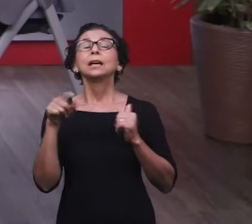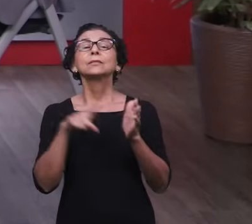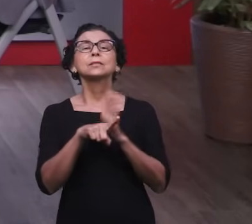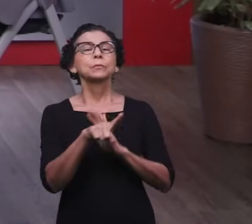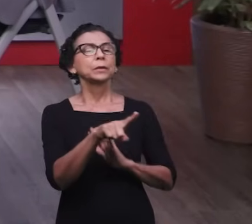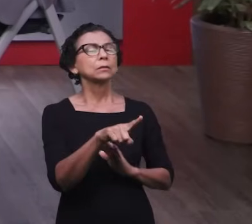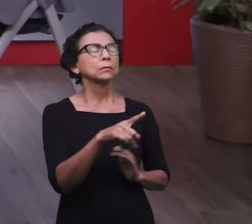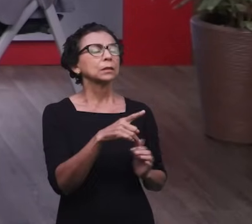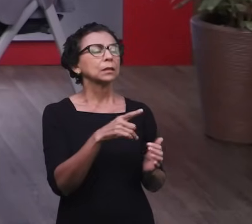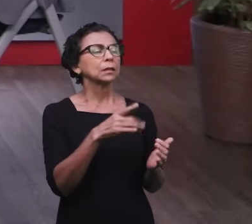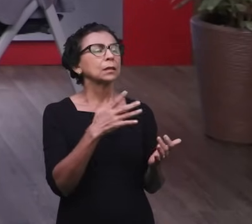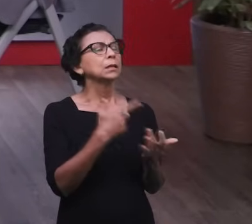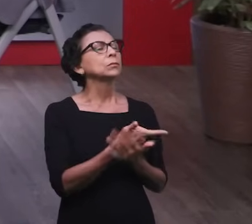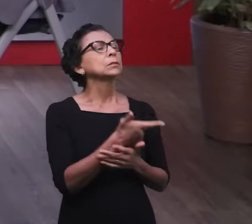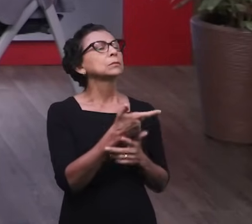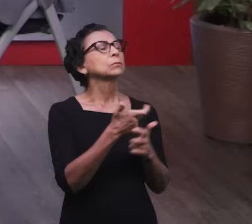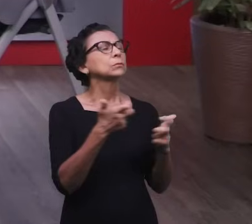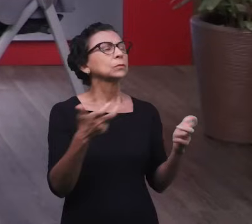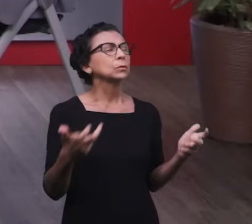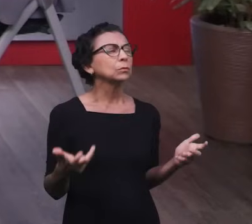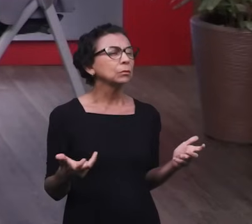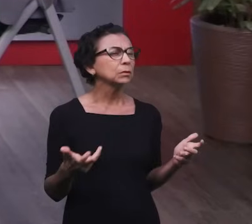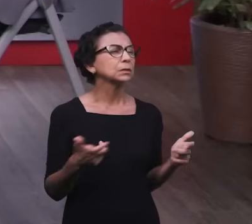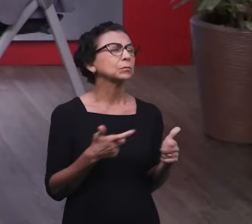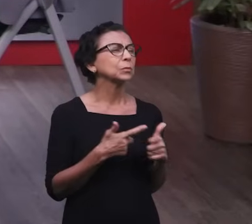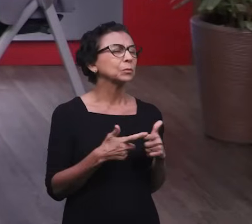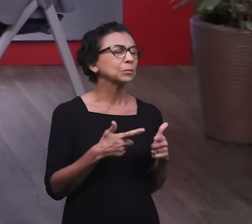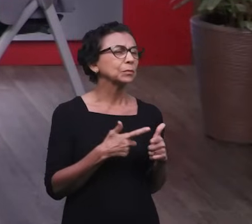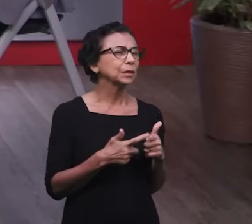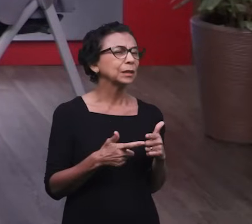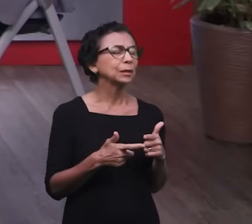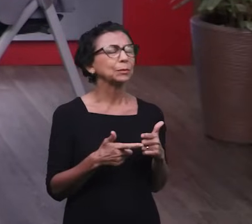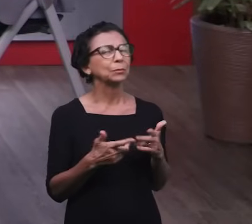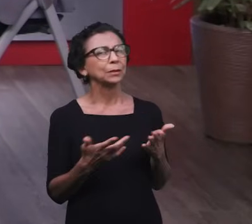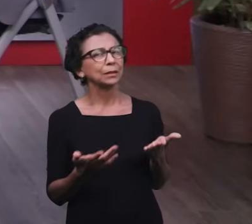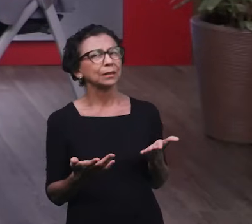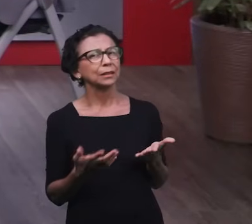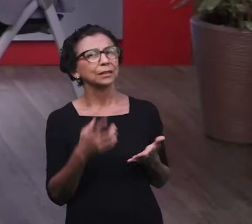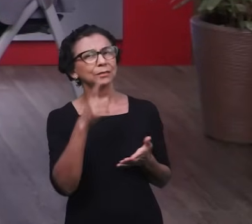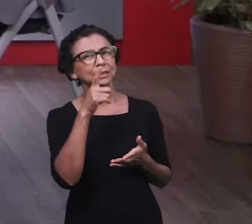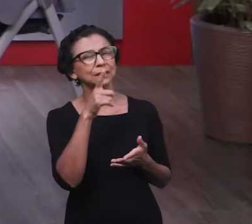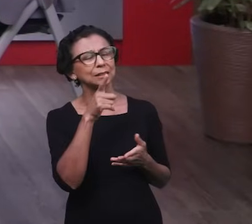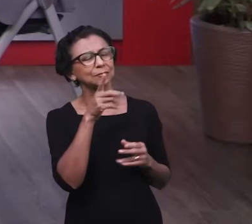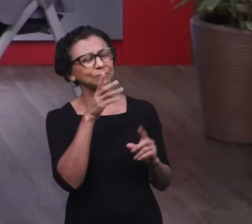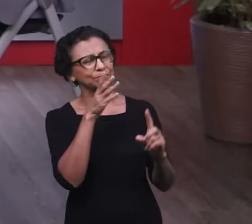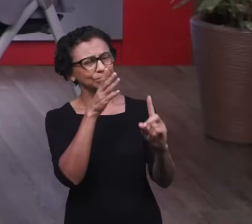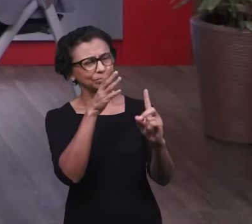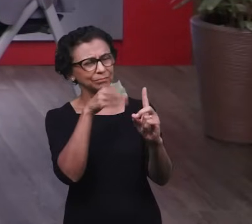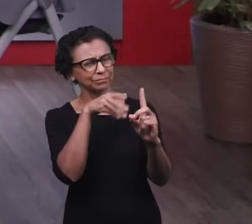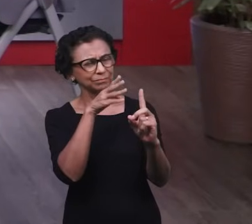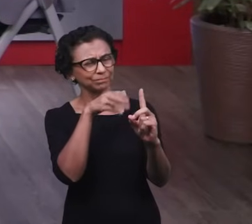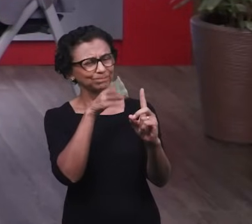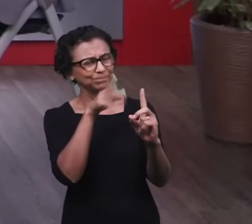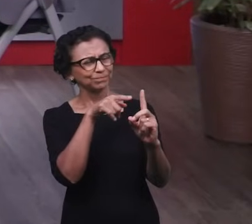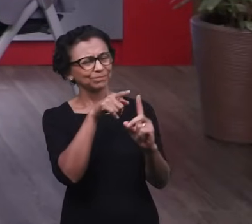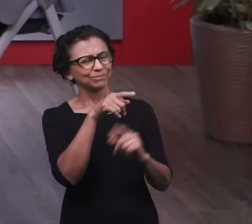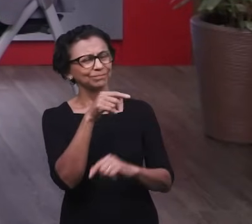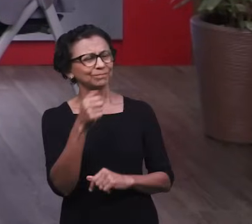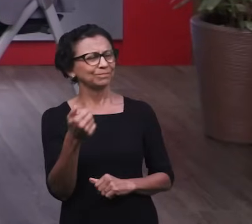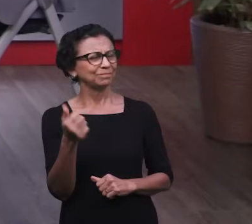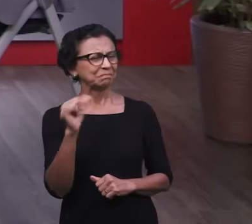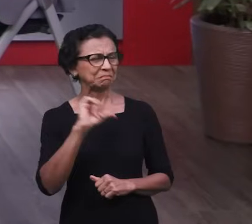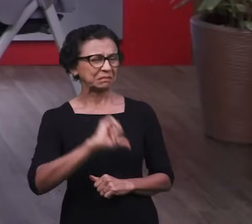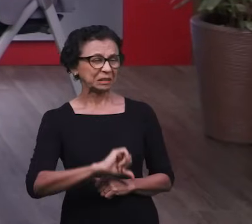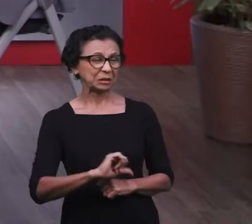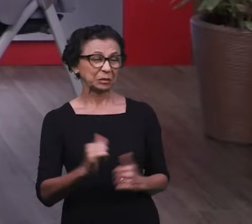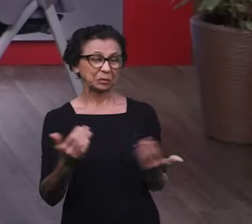Tatiana? Aí você já leu, você leu que talvez ela não esteja tão bem, você pensou sobre o que ela pode